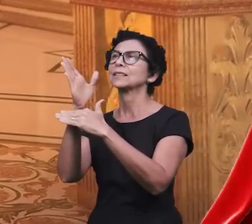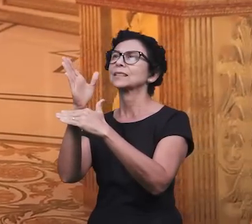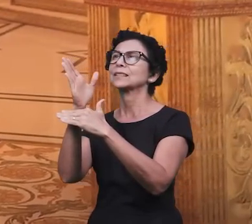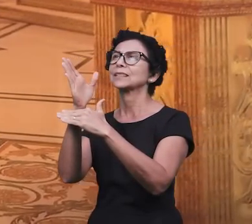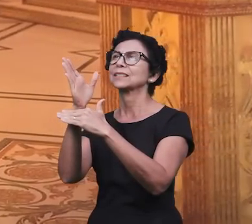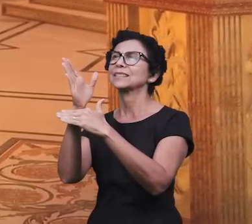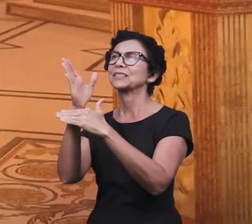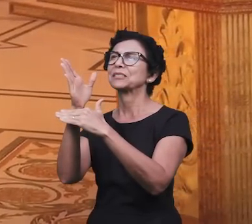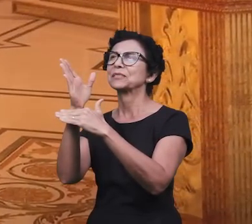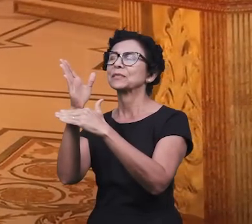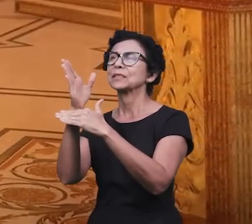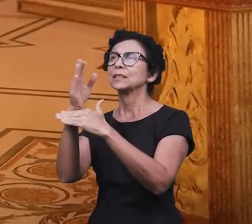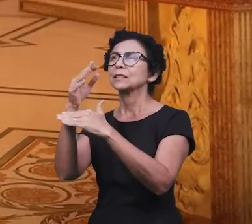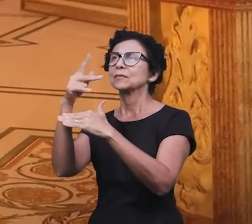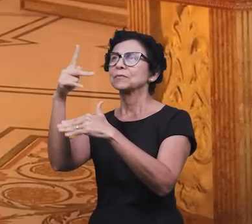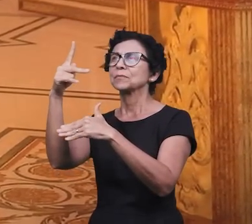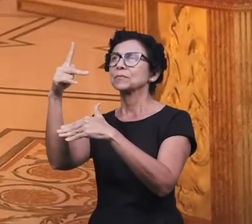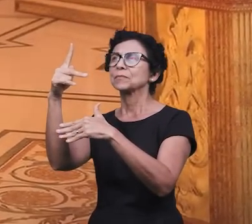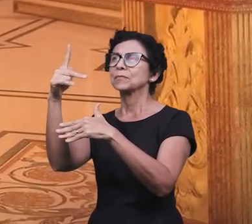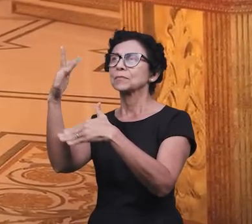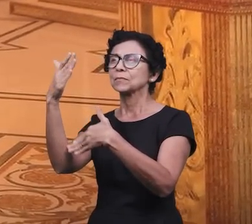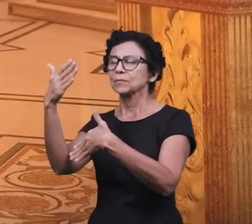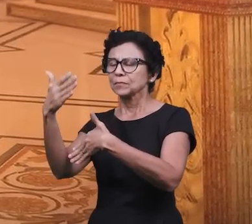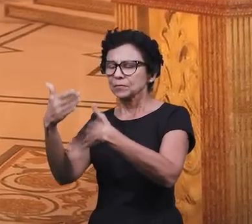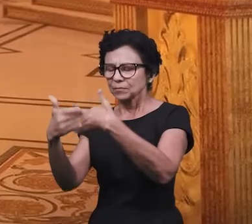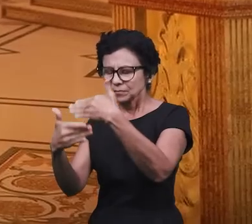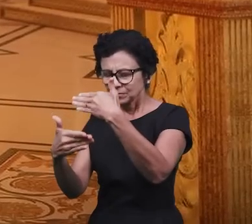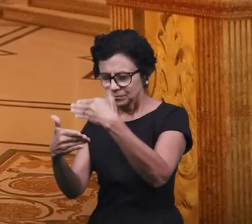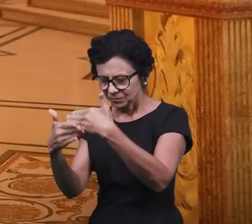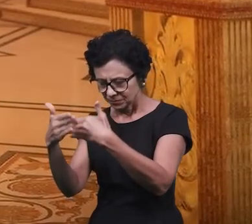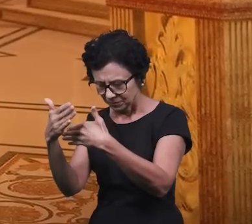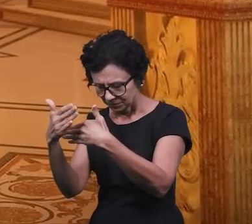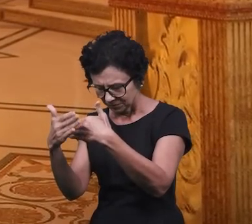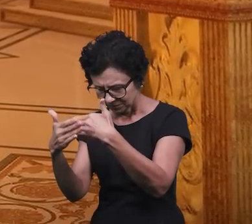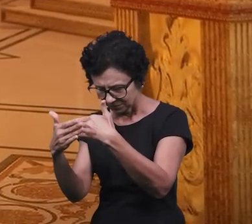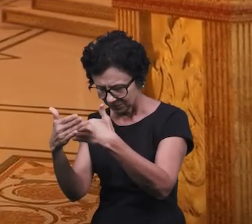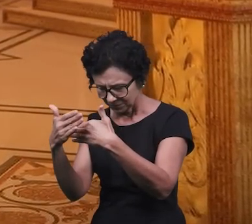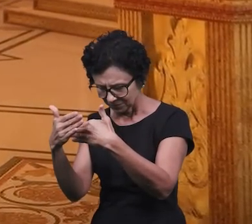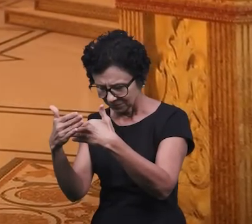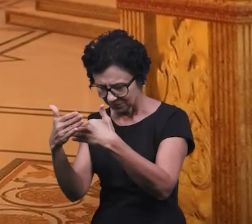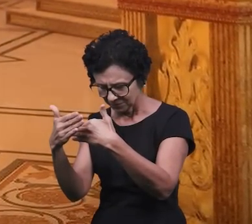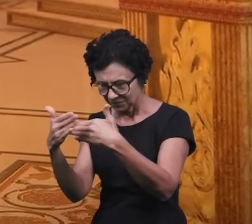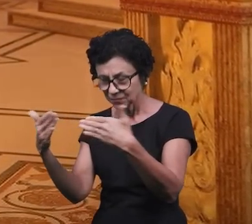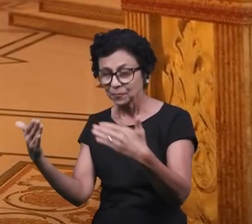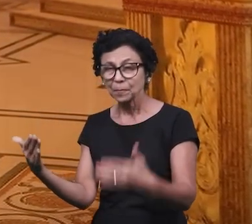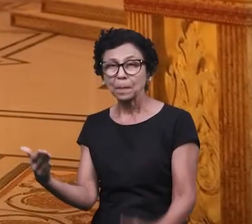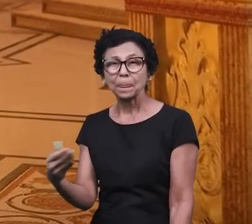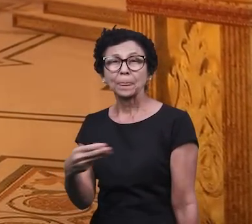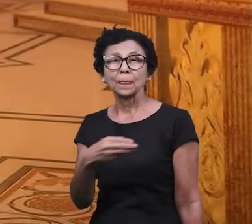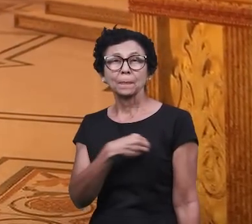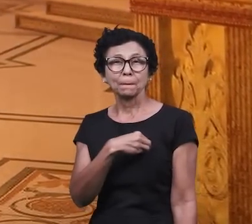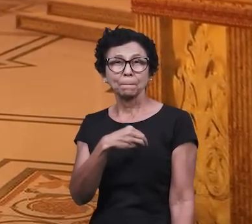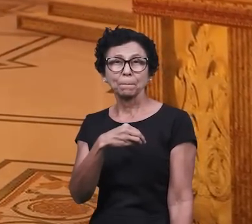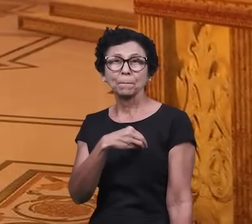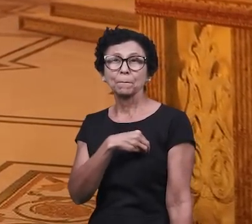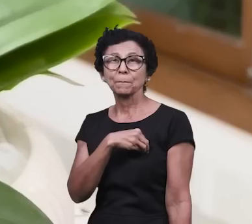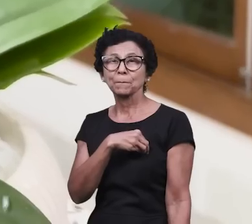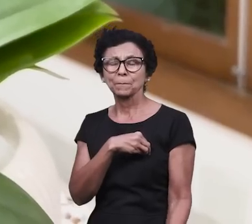permite-me que entre no Santo dos